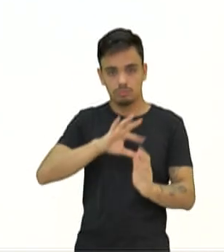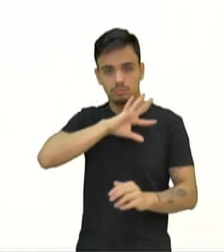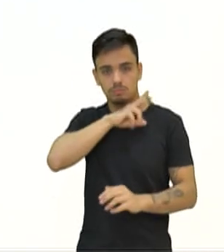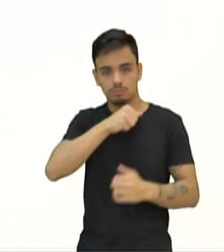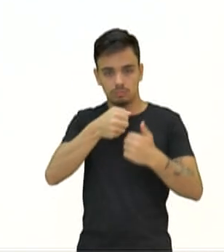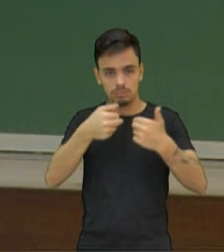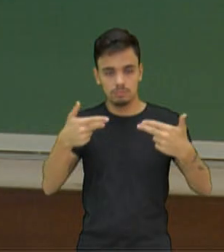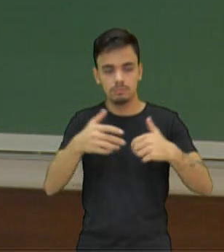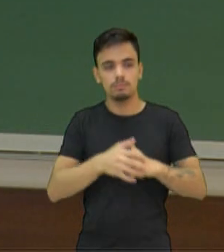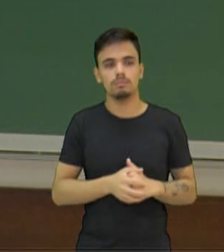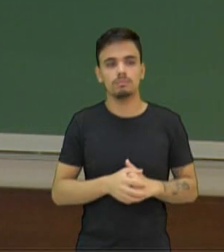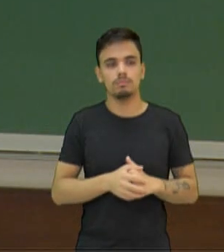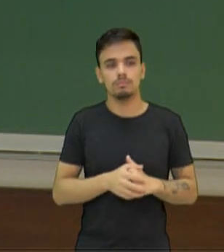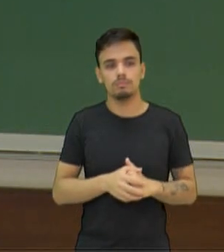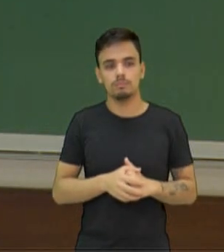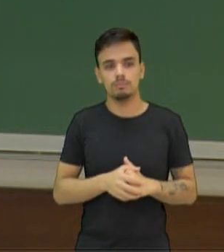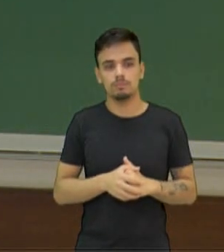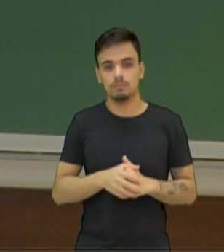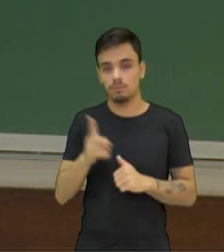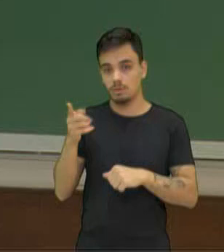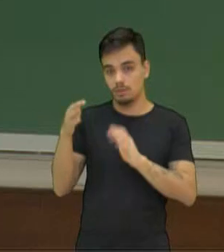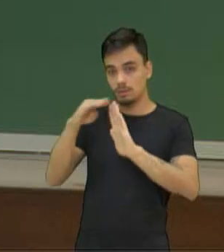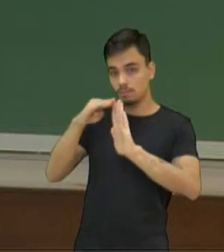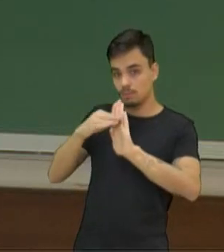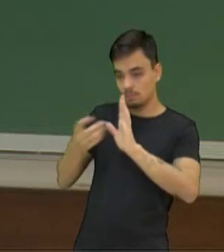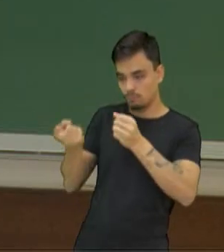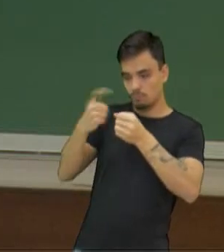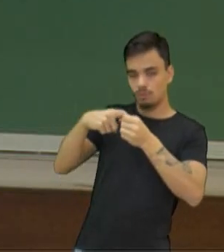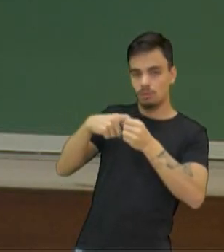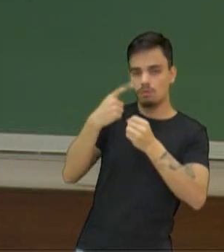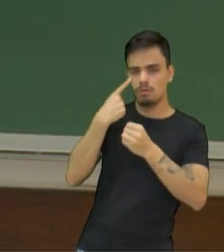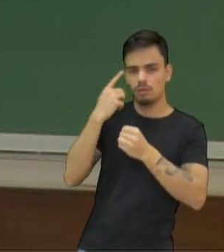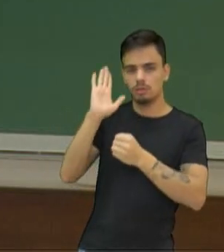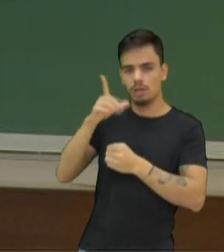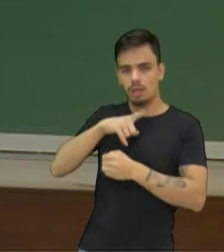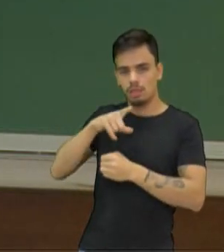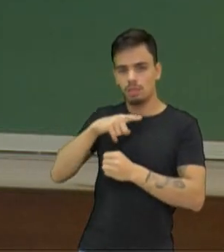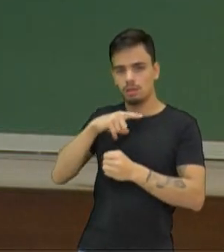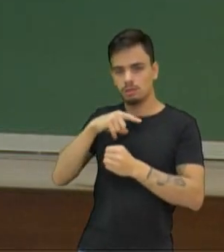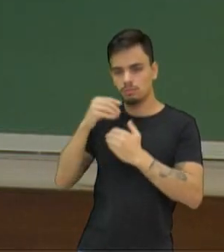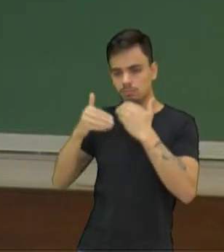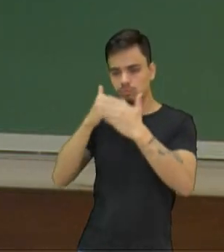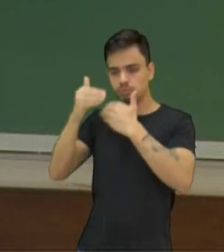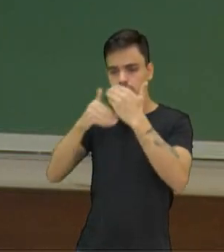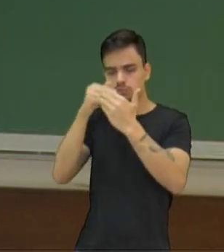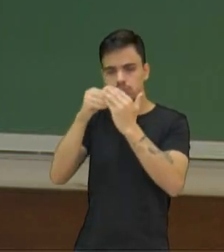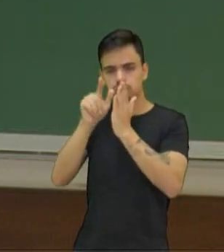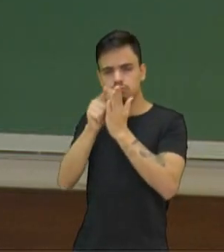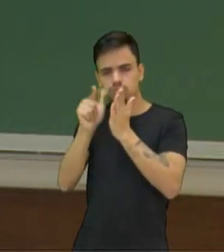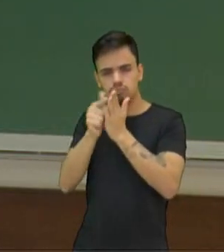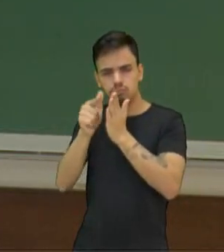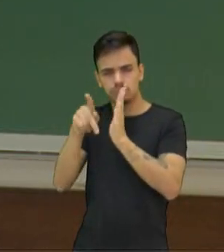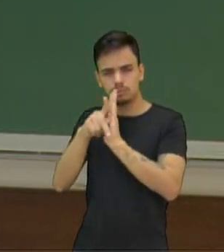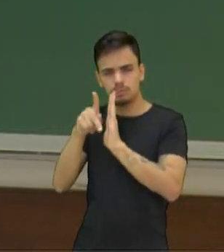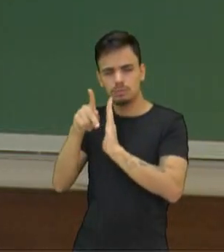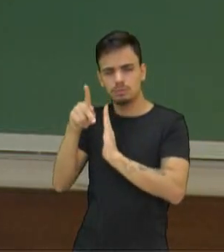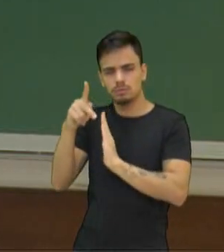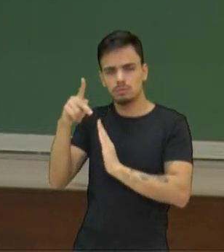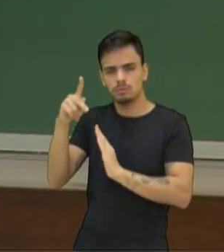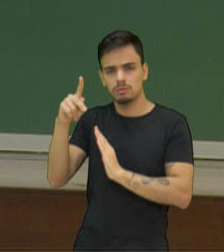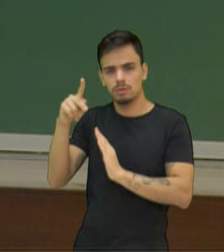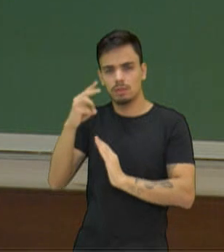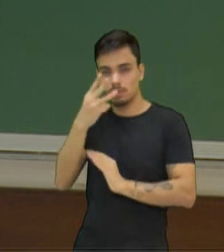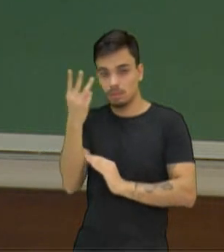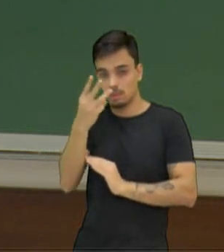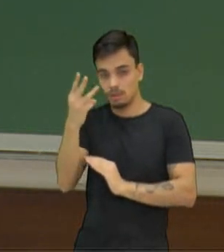aqui, nessa fase de gastrulação já existe o desenvolvimento dos folhetos embrionários que a gente vai ver aqui. São 3